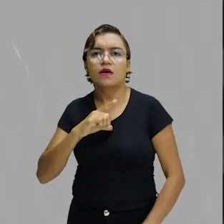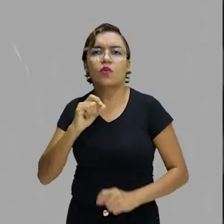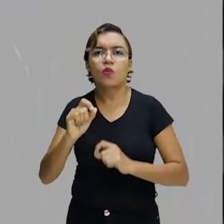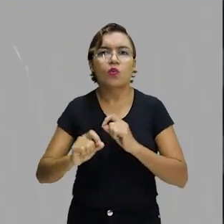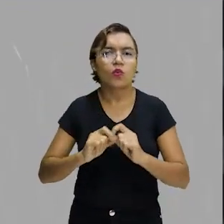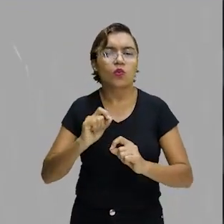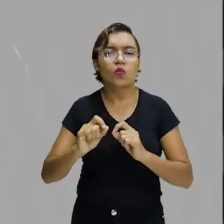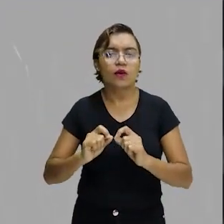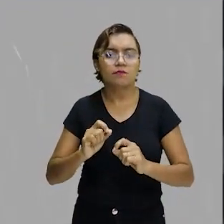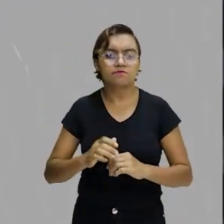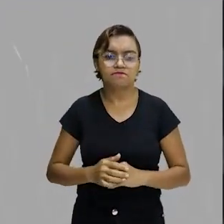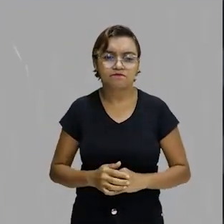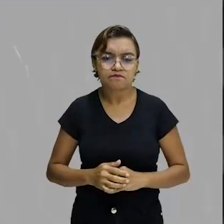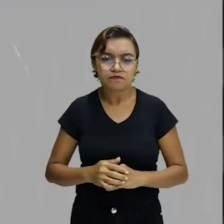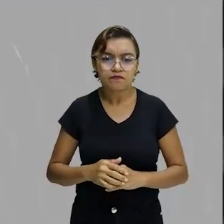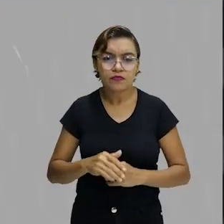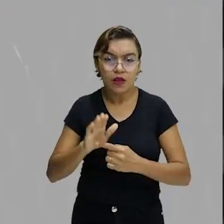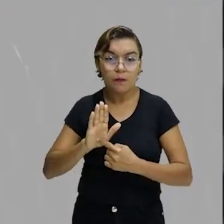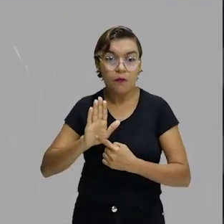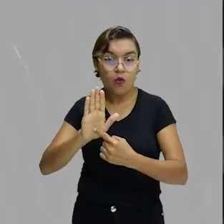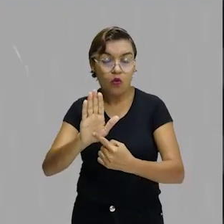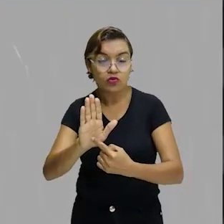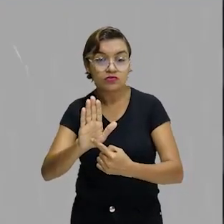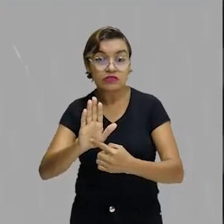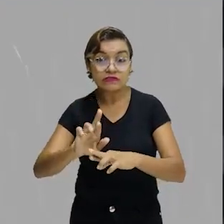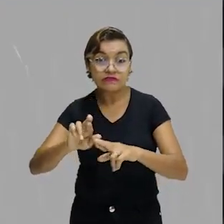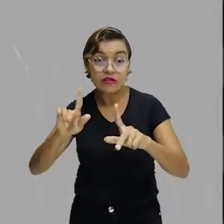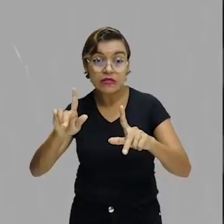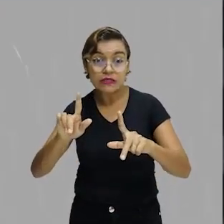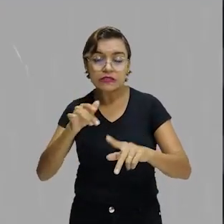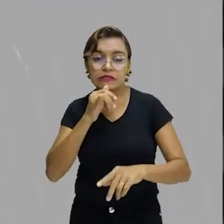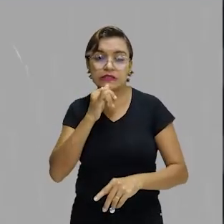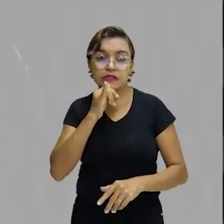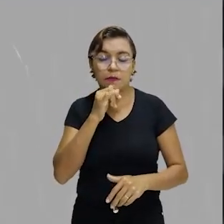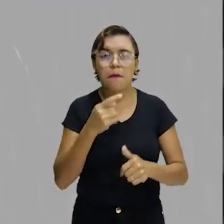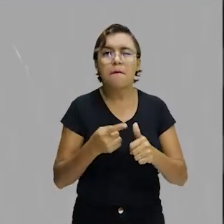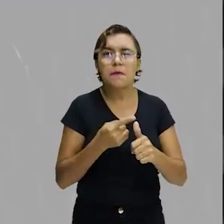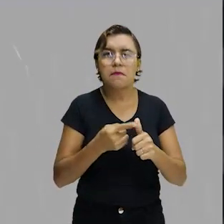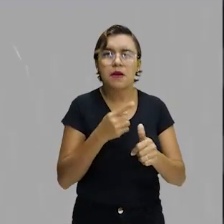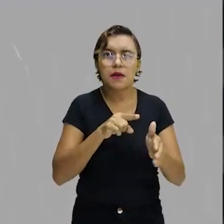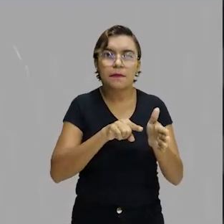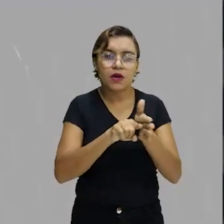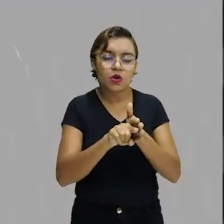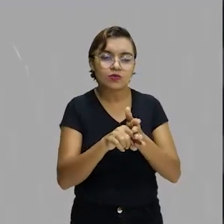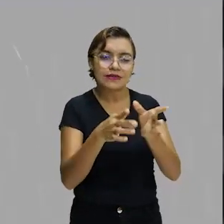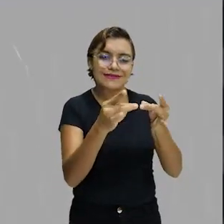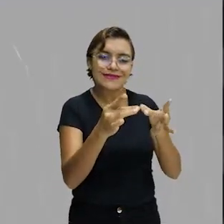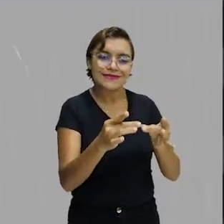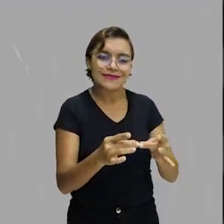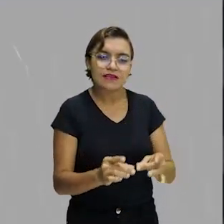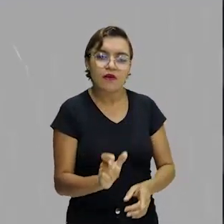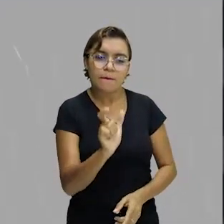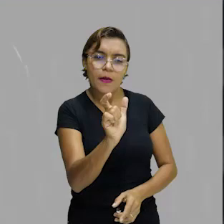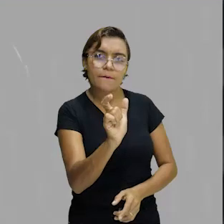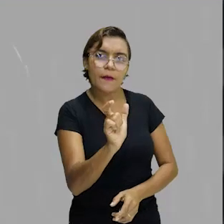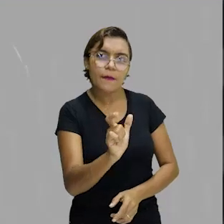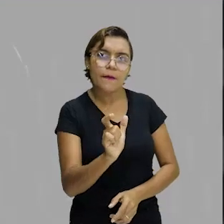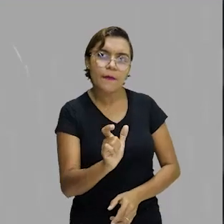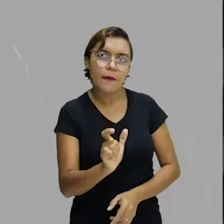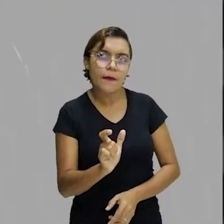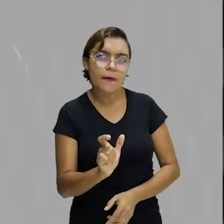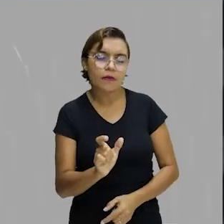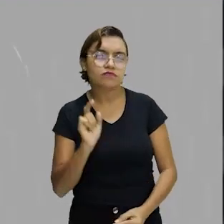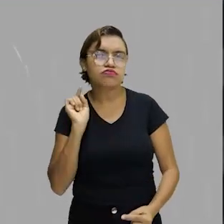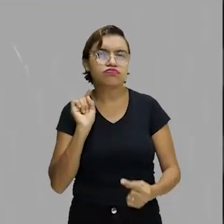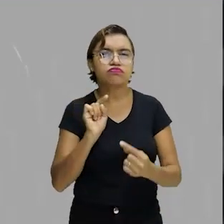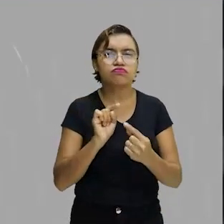é bem diferente desta aqui na primeira questão, olha, onde eu estou descrevendo os termos, estou objetivando